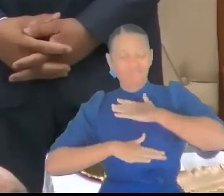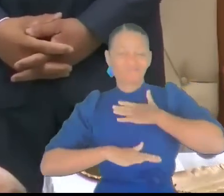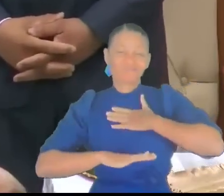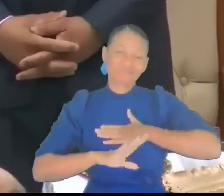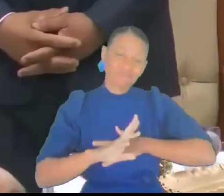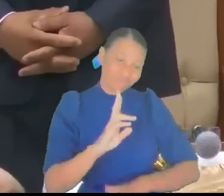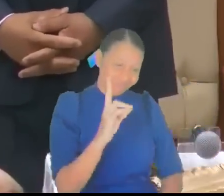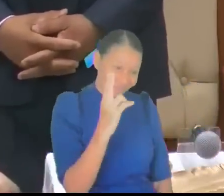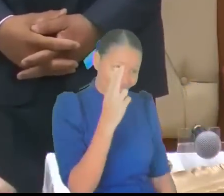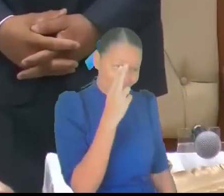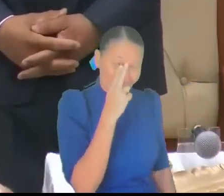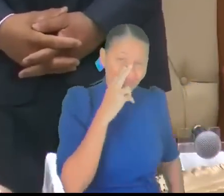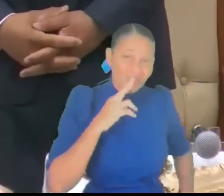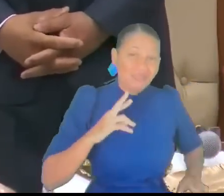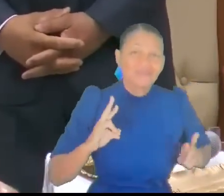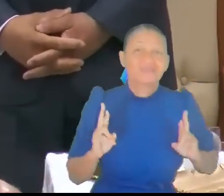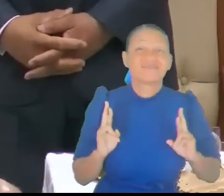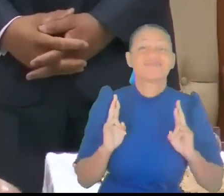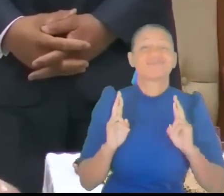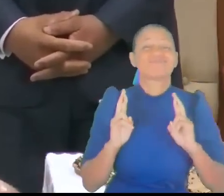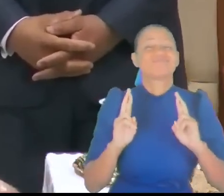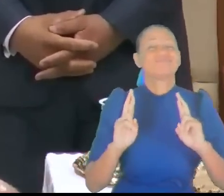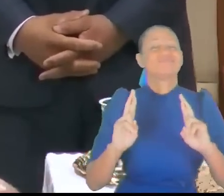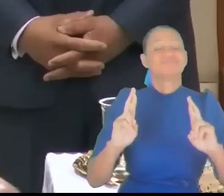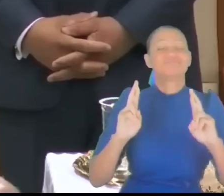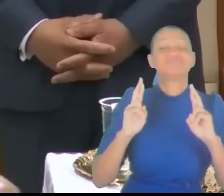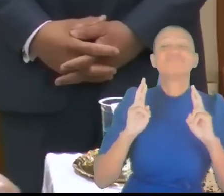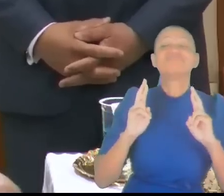a esperança.